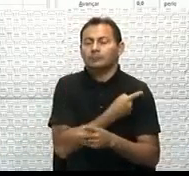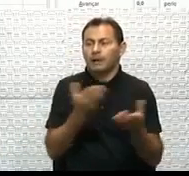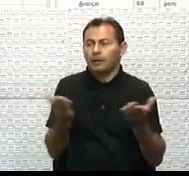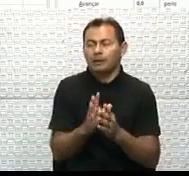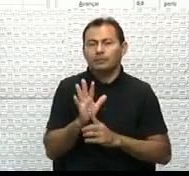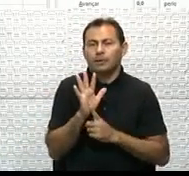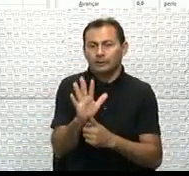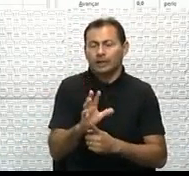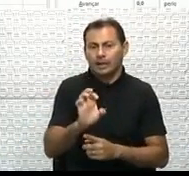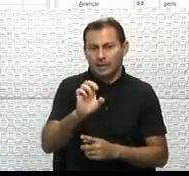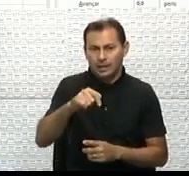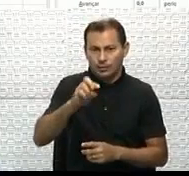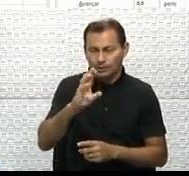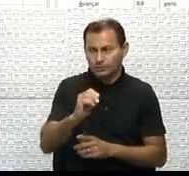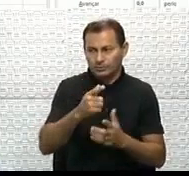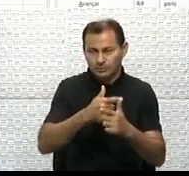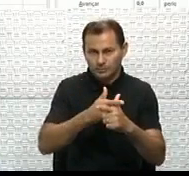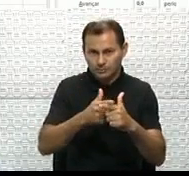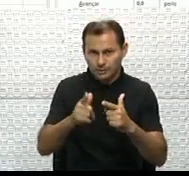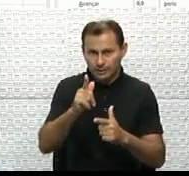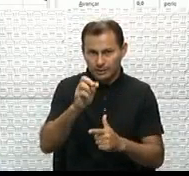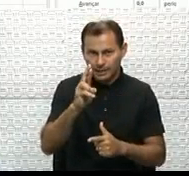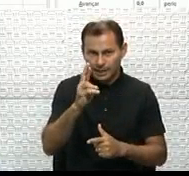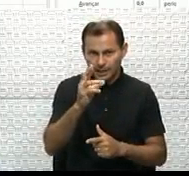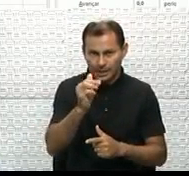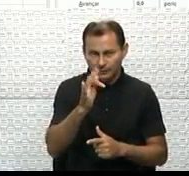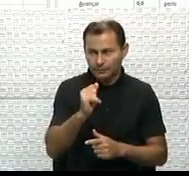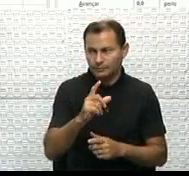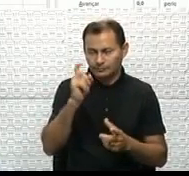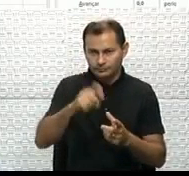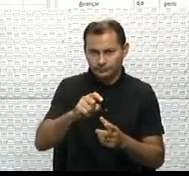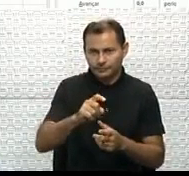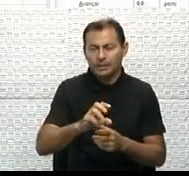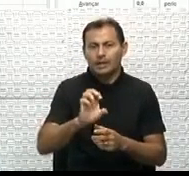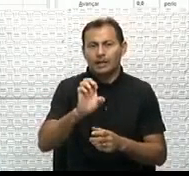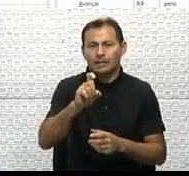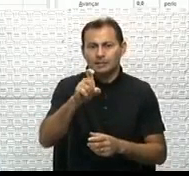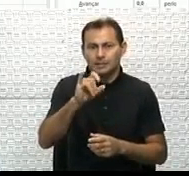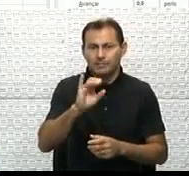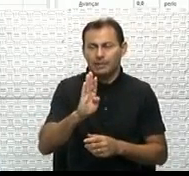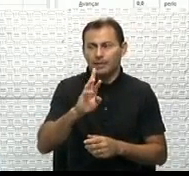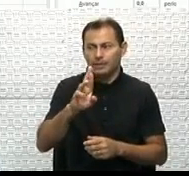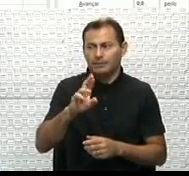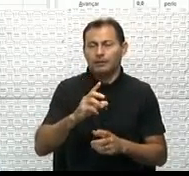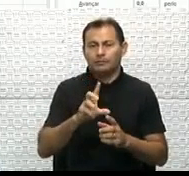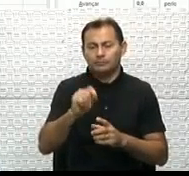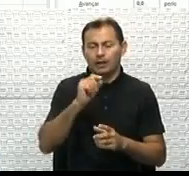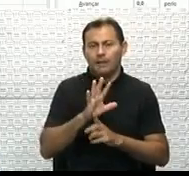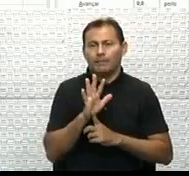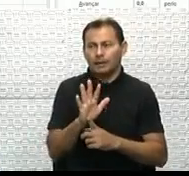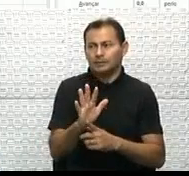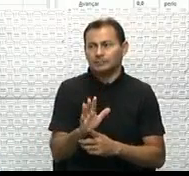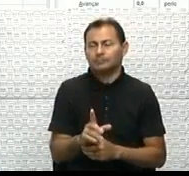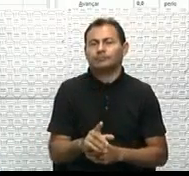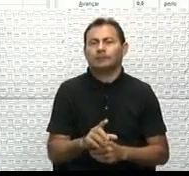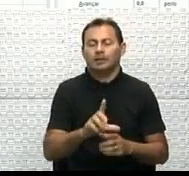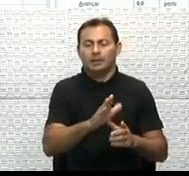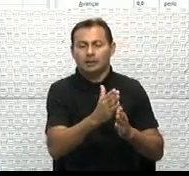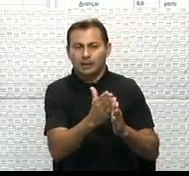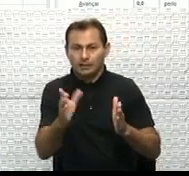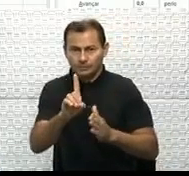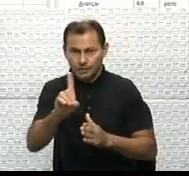agora exibir a equação no gráfico. Quando eu clico na opção exibir equação no gráfico, que é uma opção que aparece no